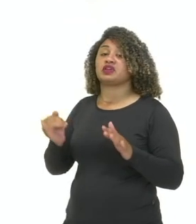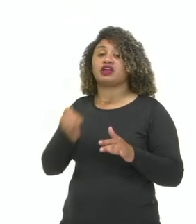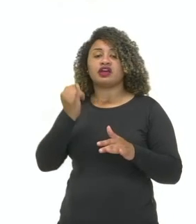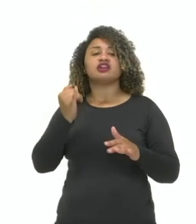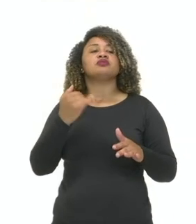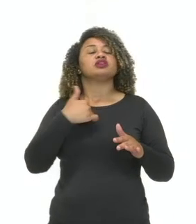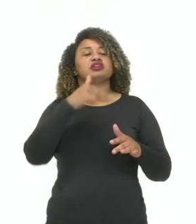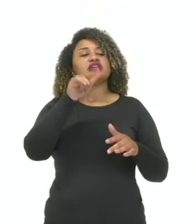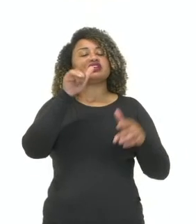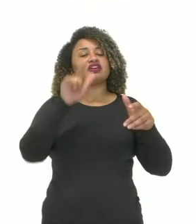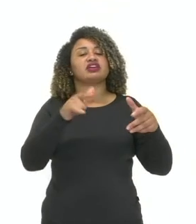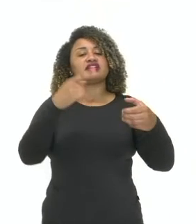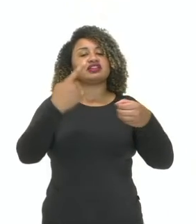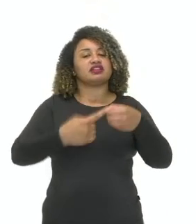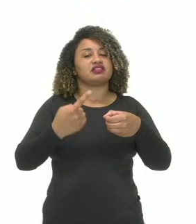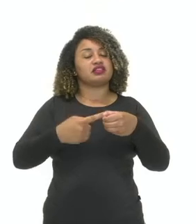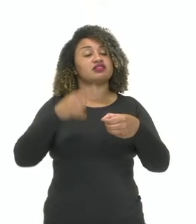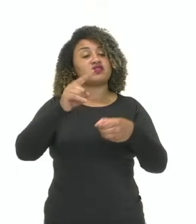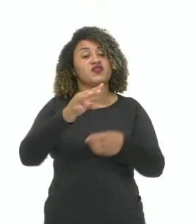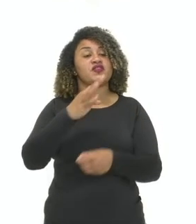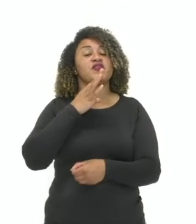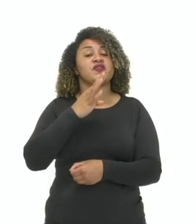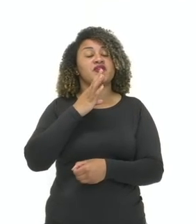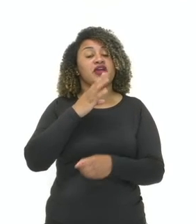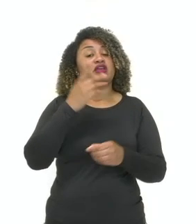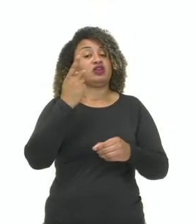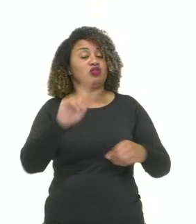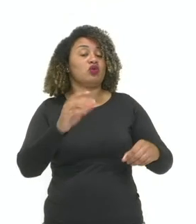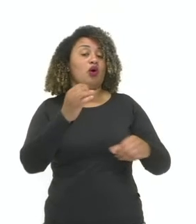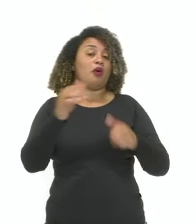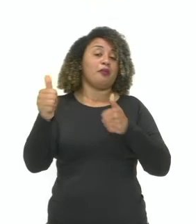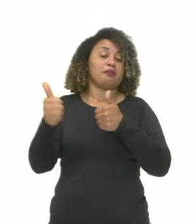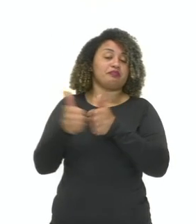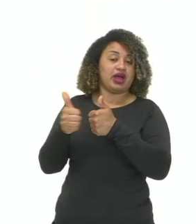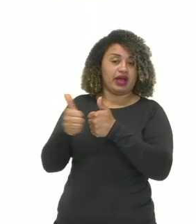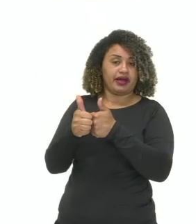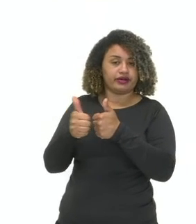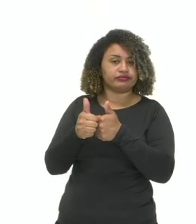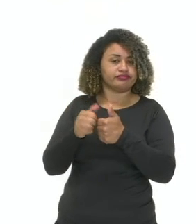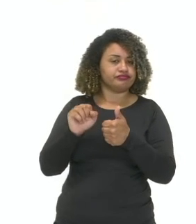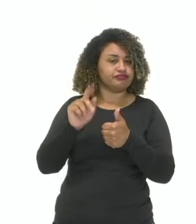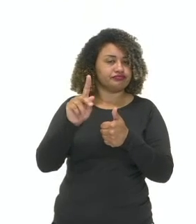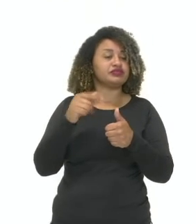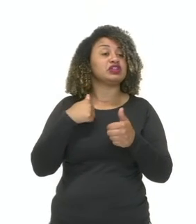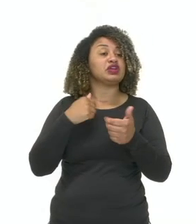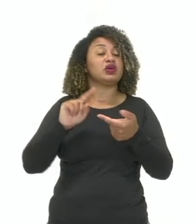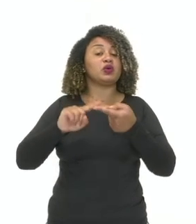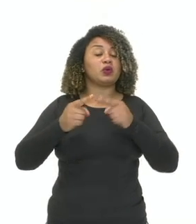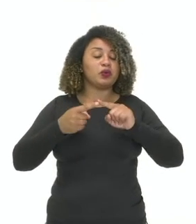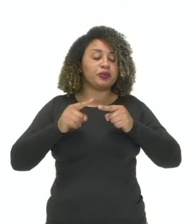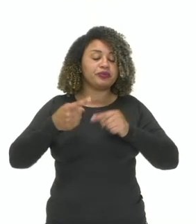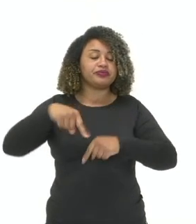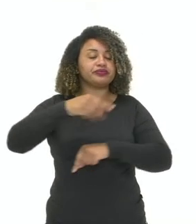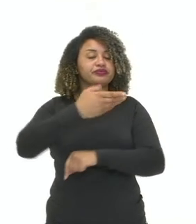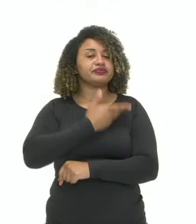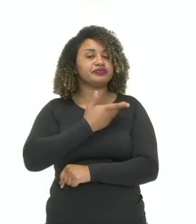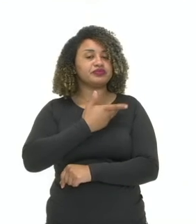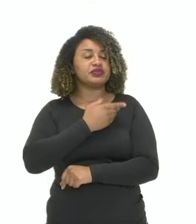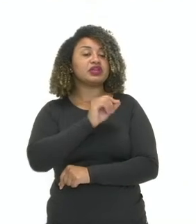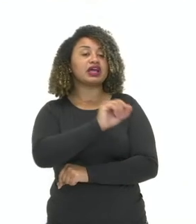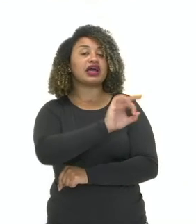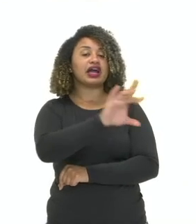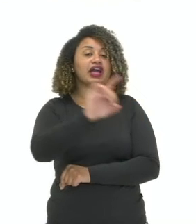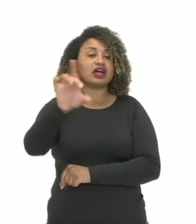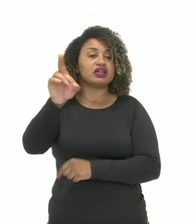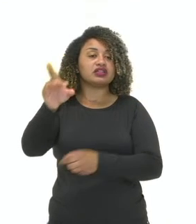organizem para cada um falar de uma praça diferente da outra, certo? Tu própria